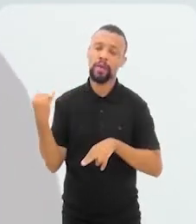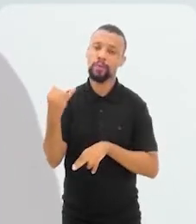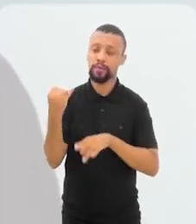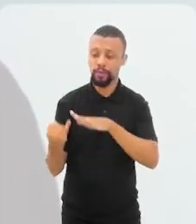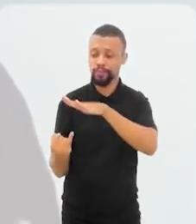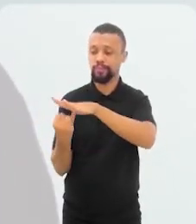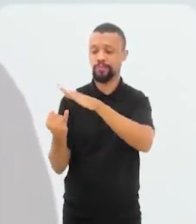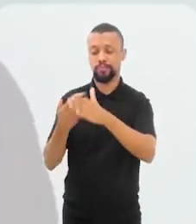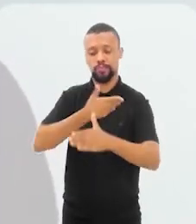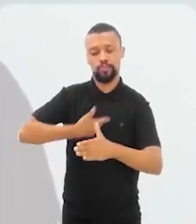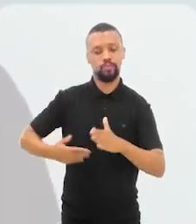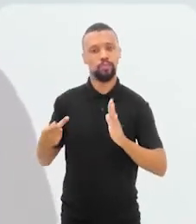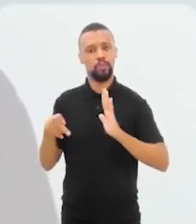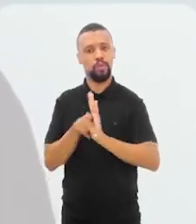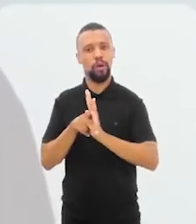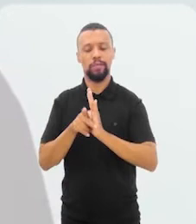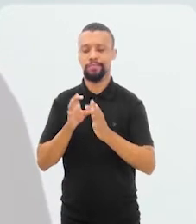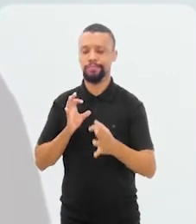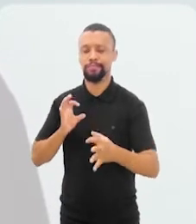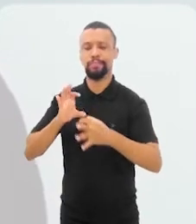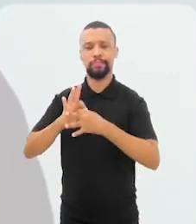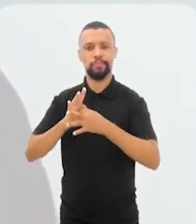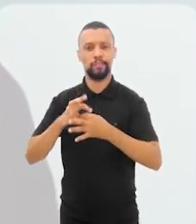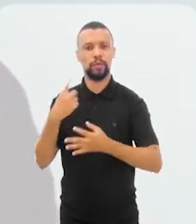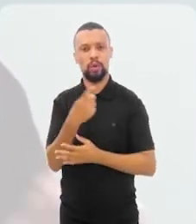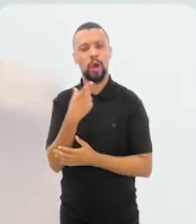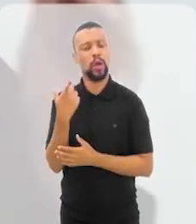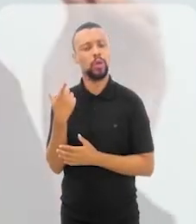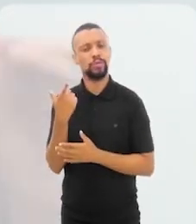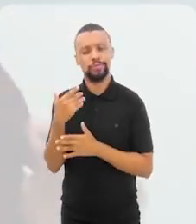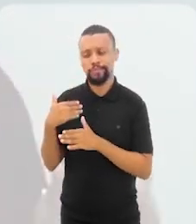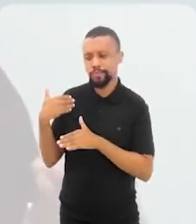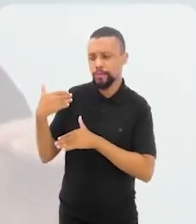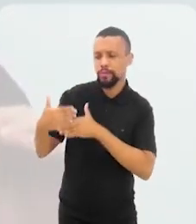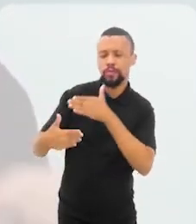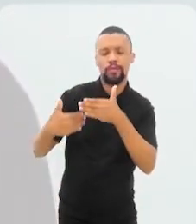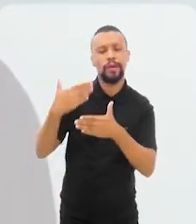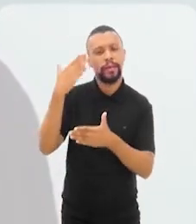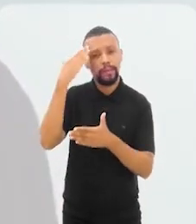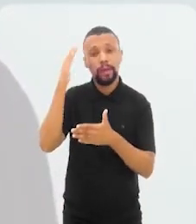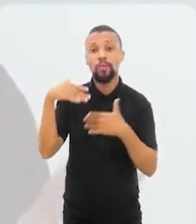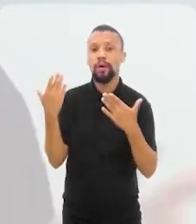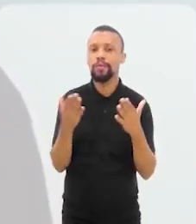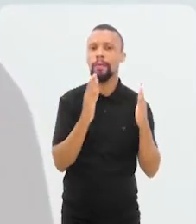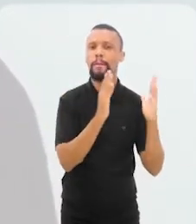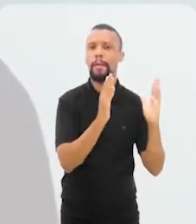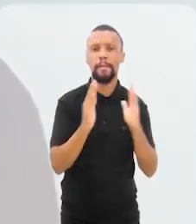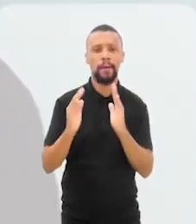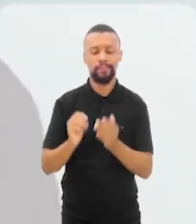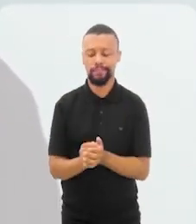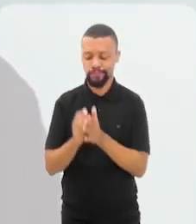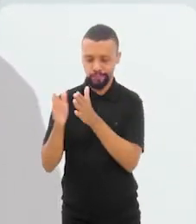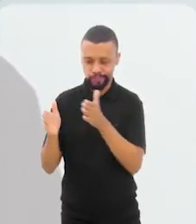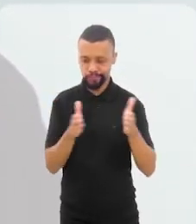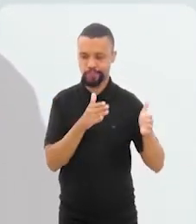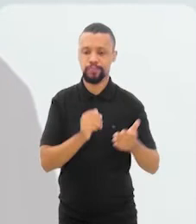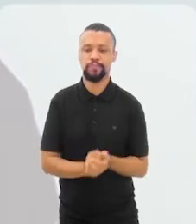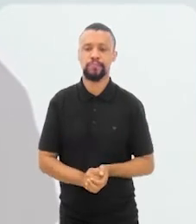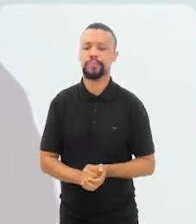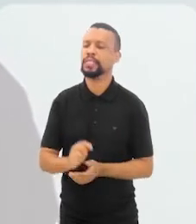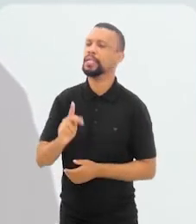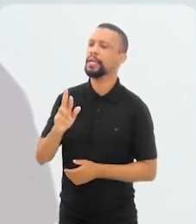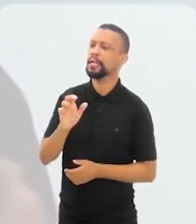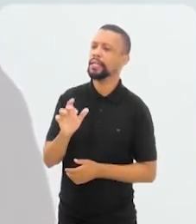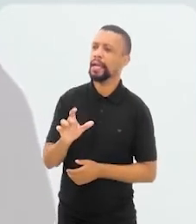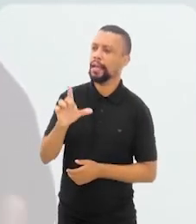ente estatal aí para justamente pensar em quais são as etapas em que ele é muito importante. Graziela, você pode contar para a